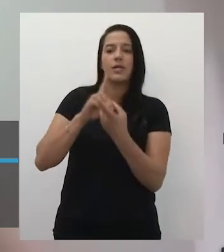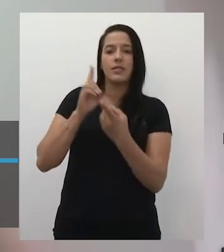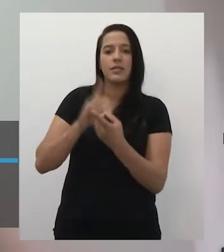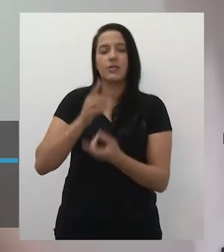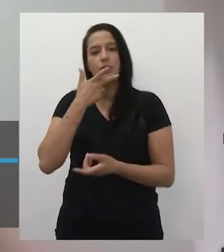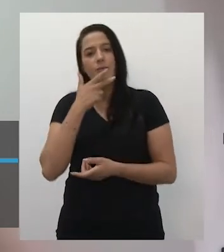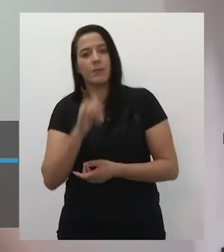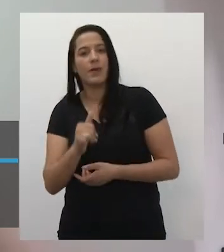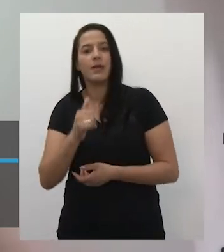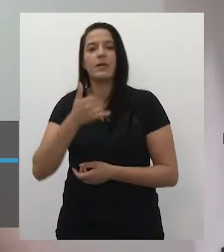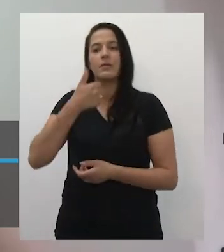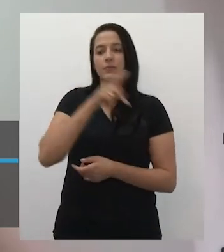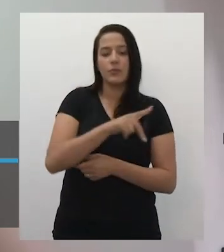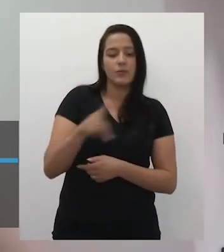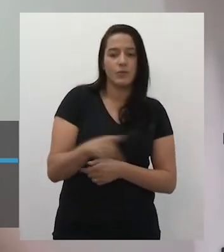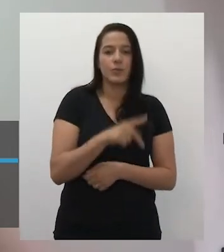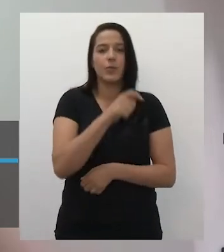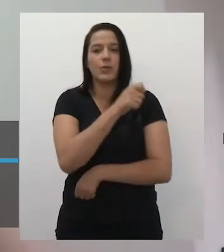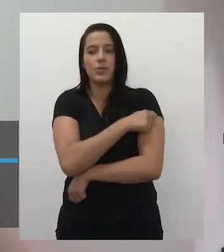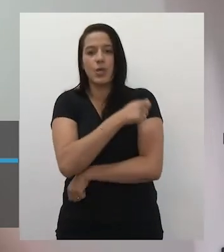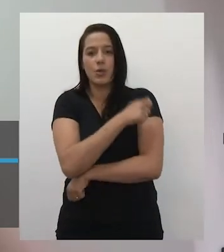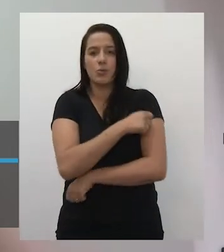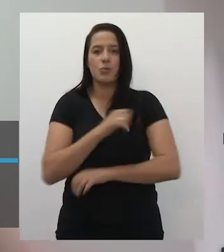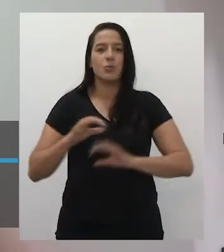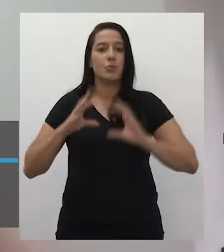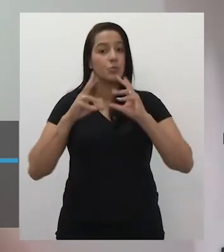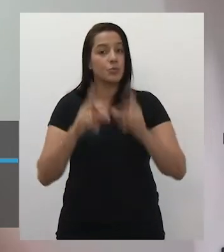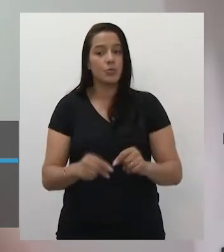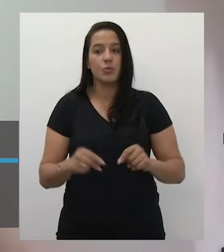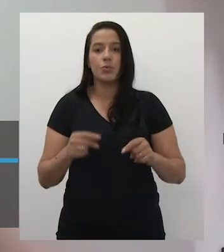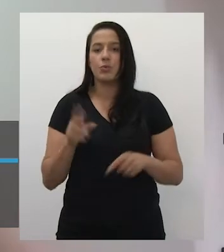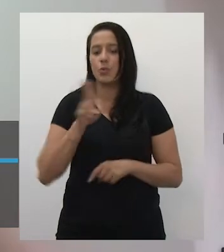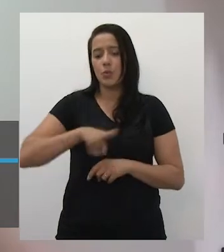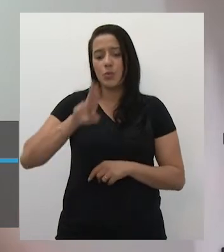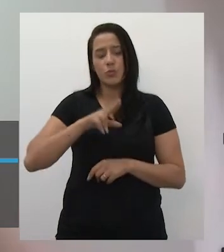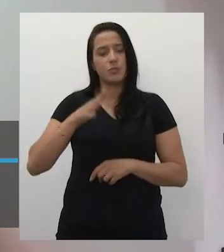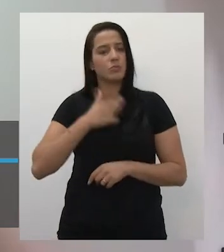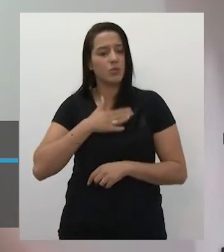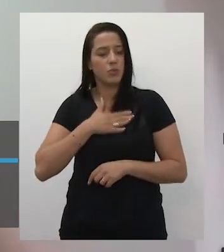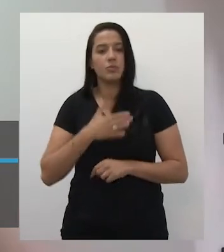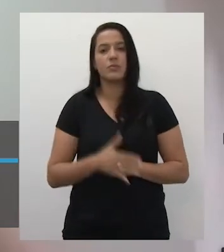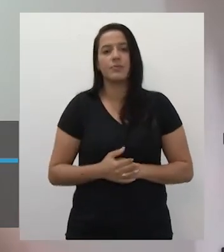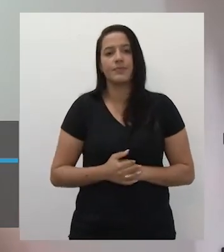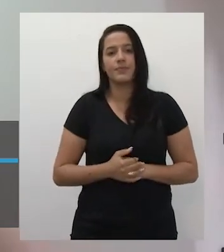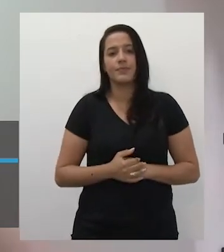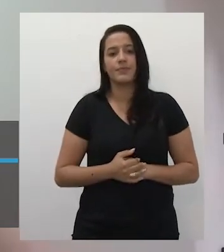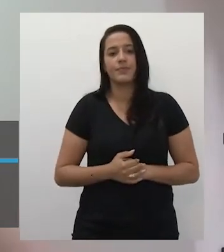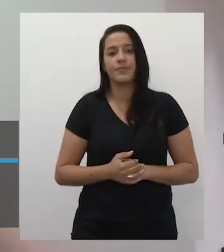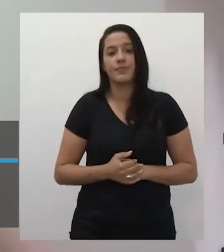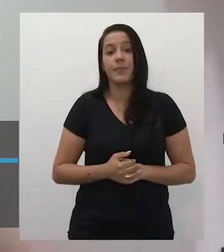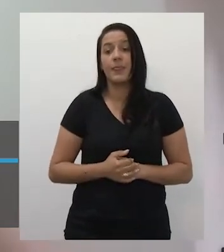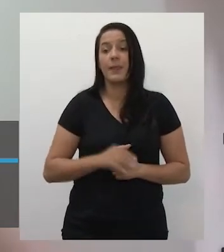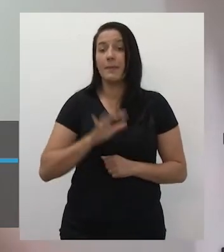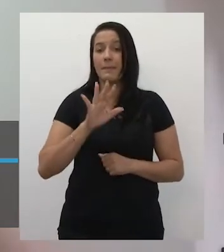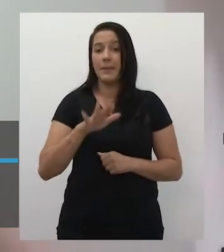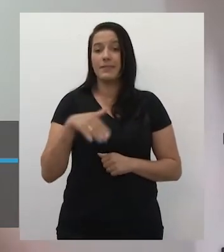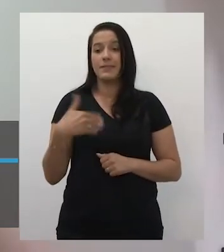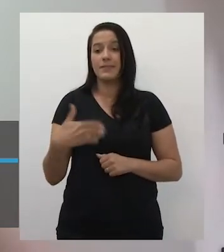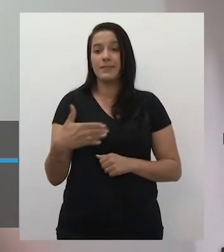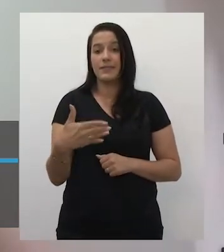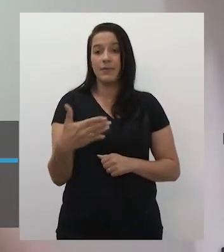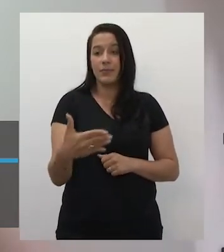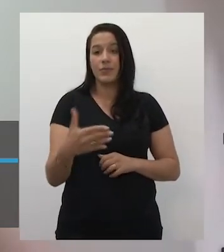em casa. A princípio, eu gostei. Montei a minha mesa de trabalho em casa, com tudo